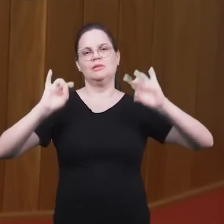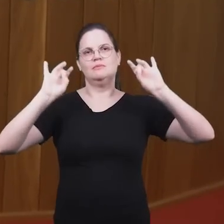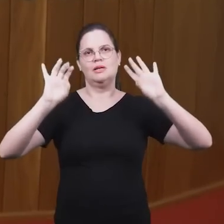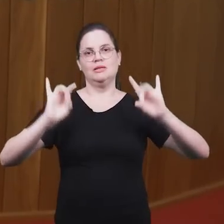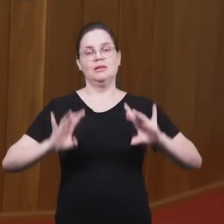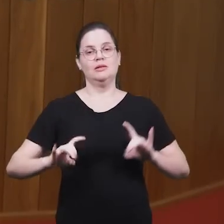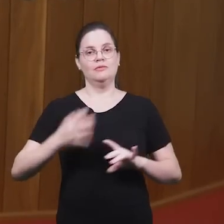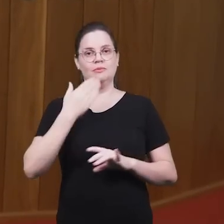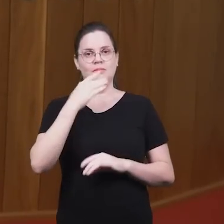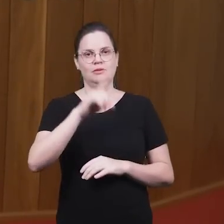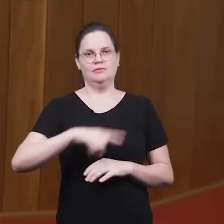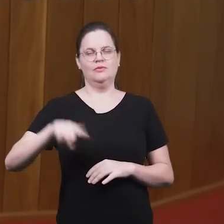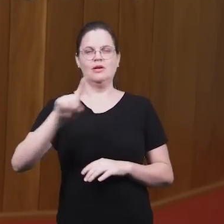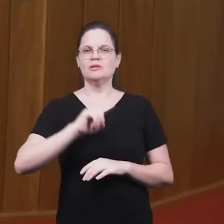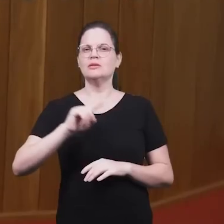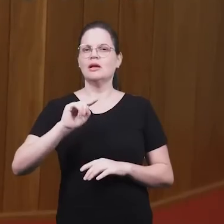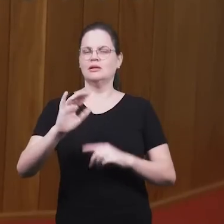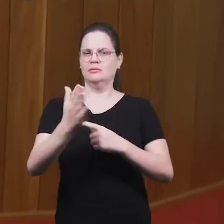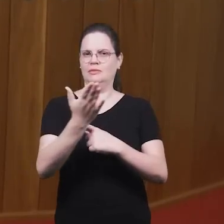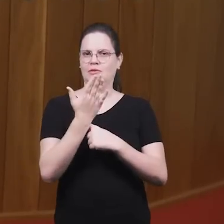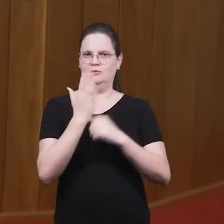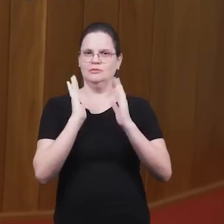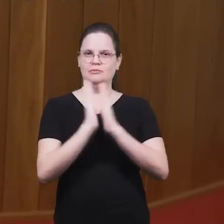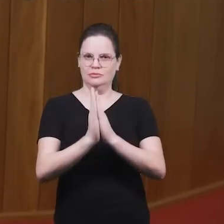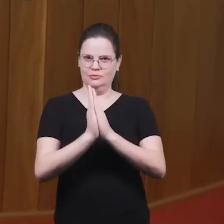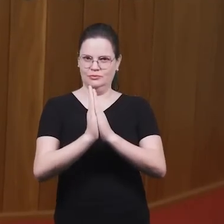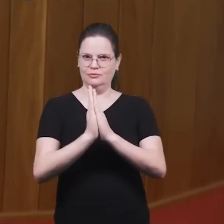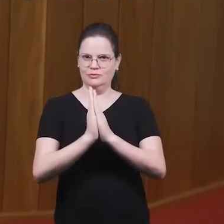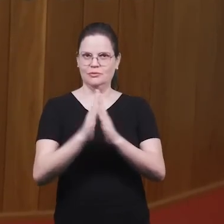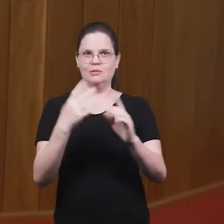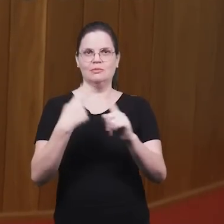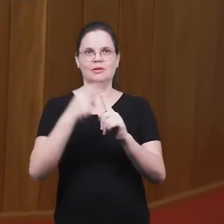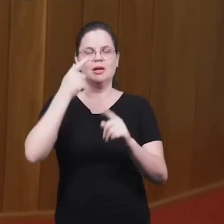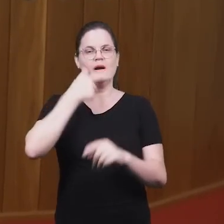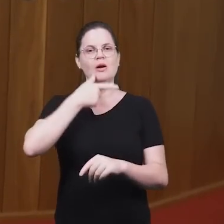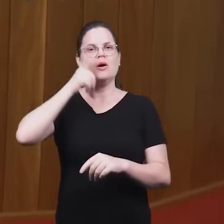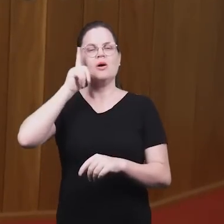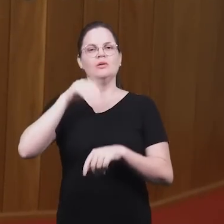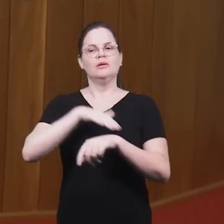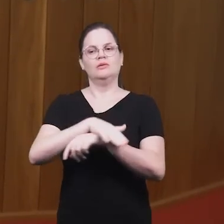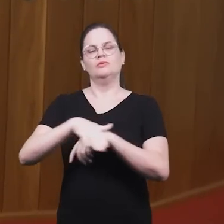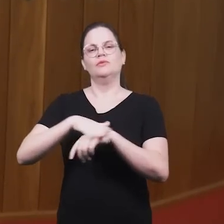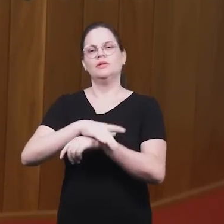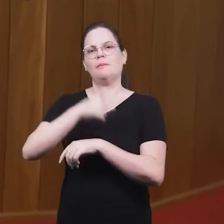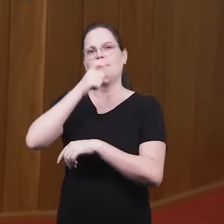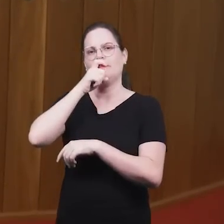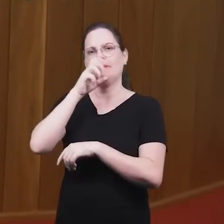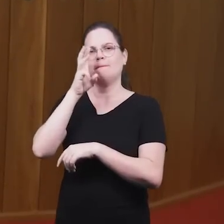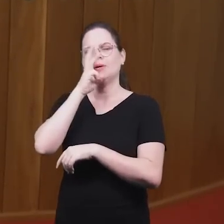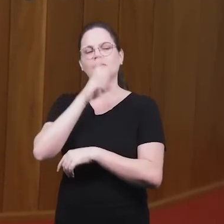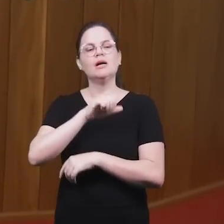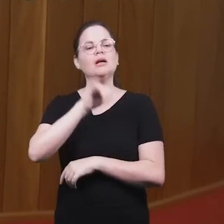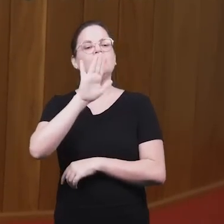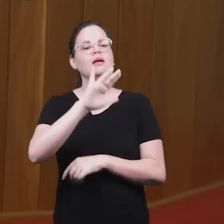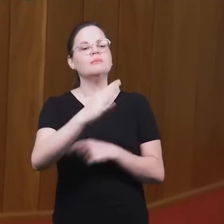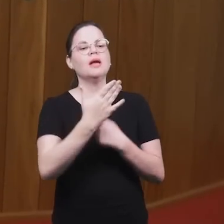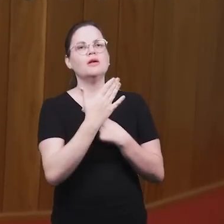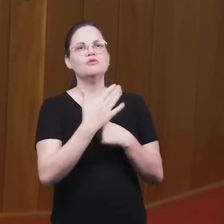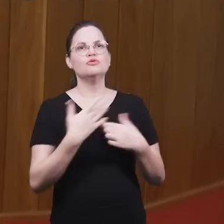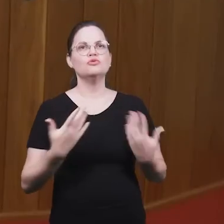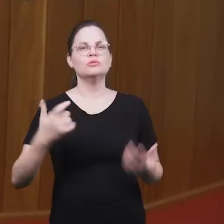dar atenção, porque eu tenho que ter a ajuda de vocês. Porque ontem nós falamos com os pais. Quem vai poder me ajudar?